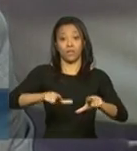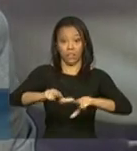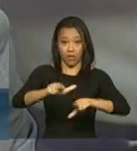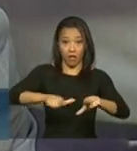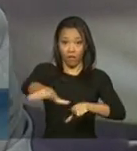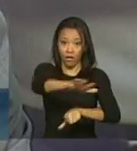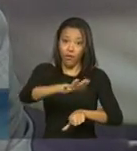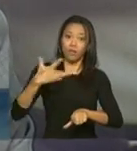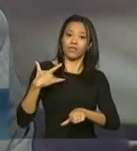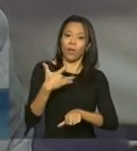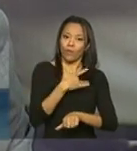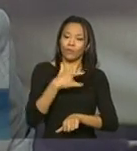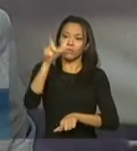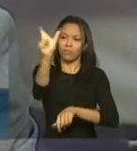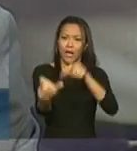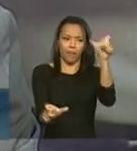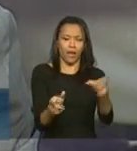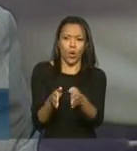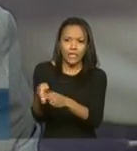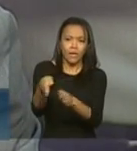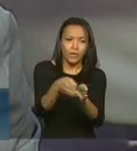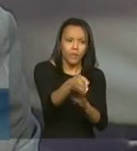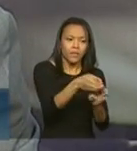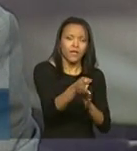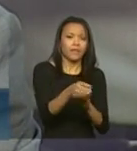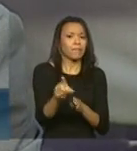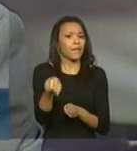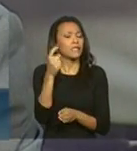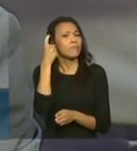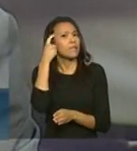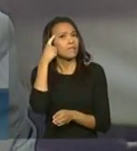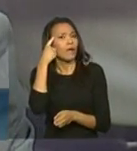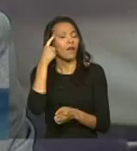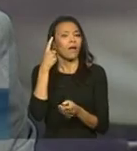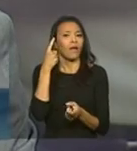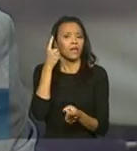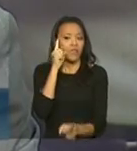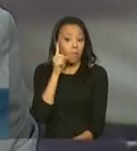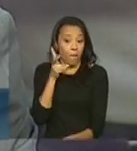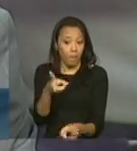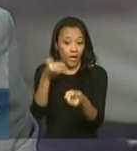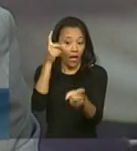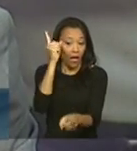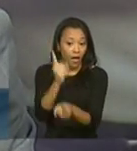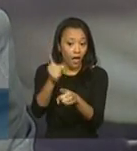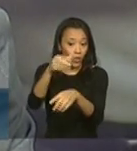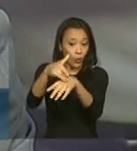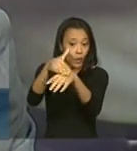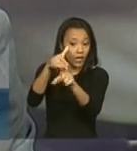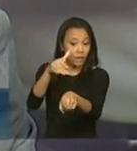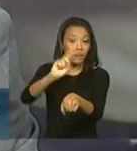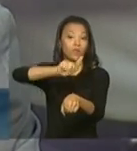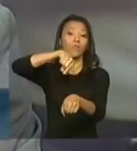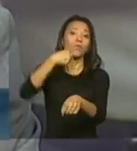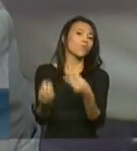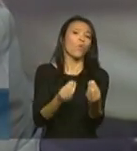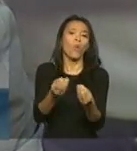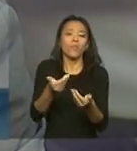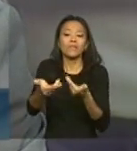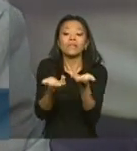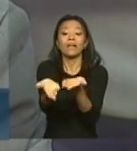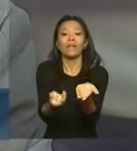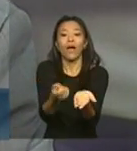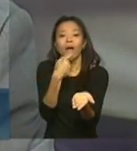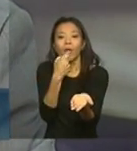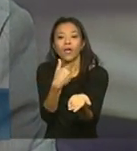profissionais que são capazes efetivamente de pensar em hanseníase, fazer o diagnóstico de hanseníase e o tratamento qualificado. Porque se não